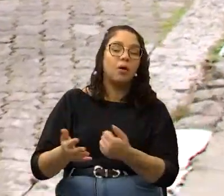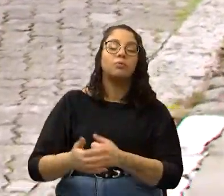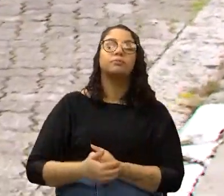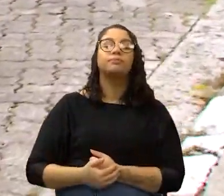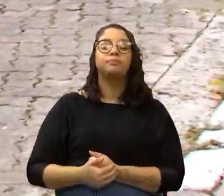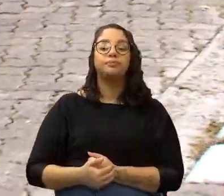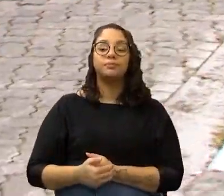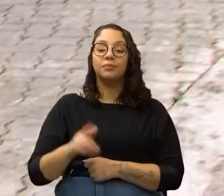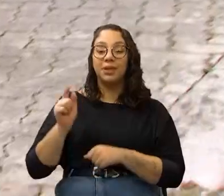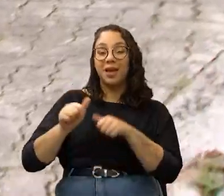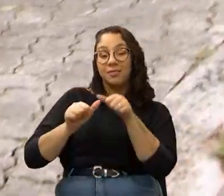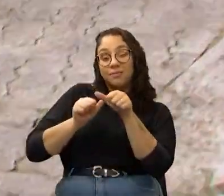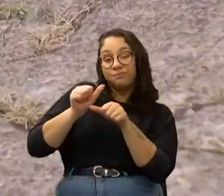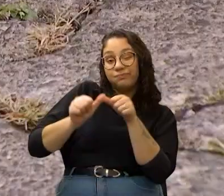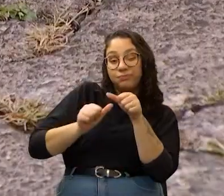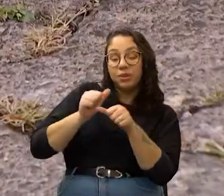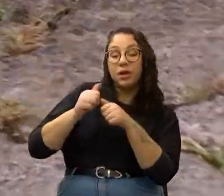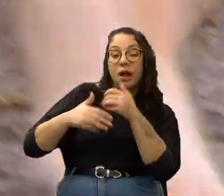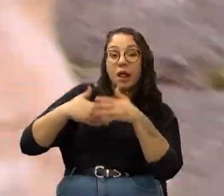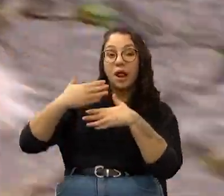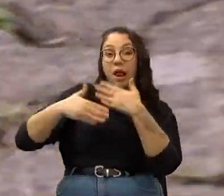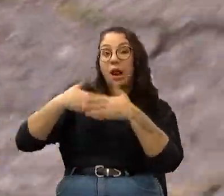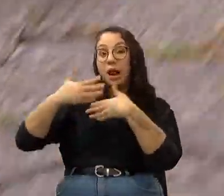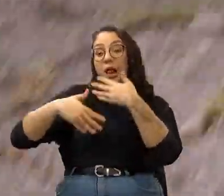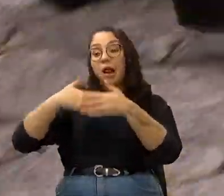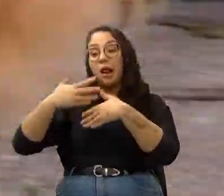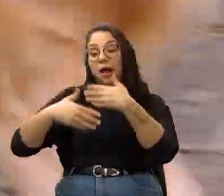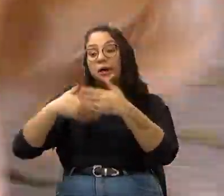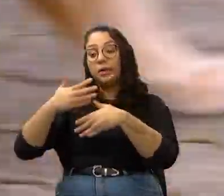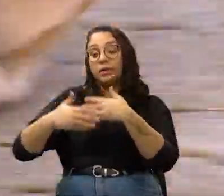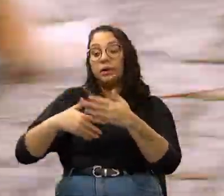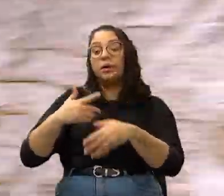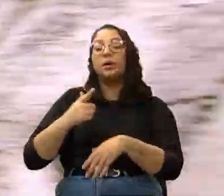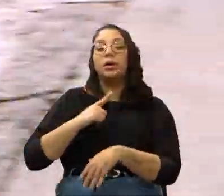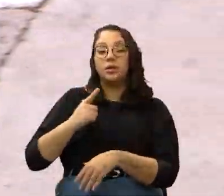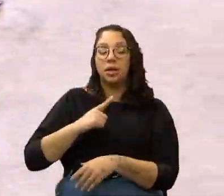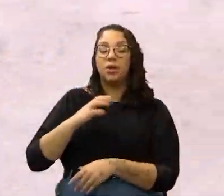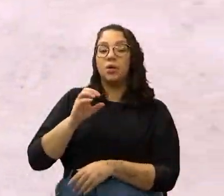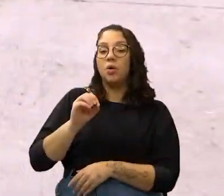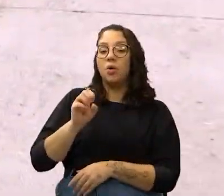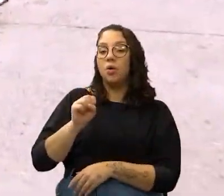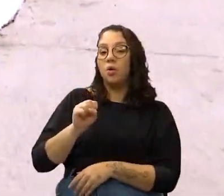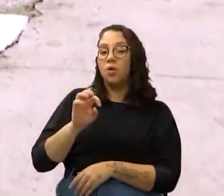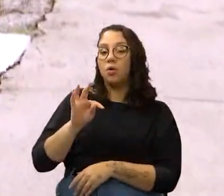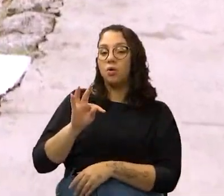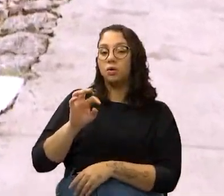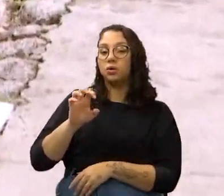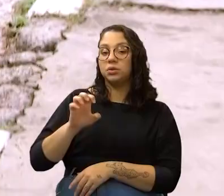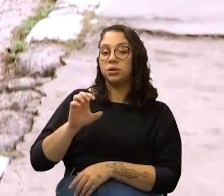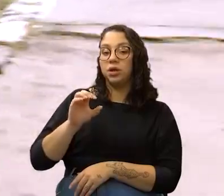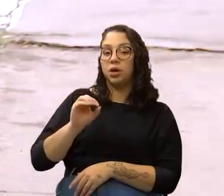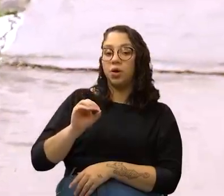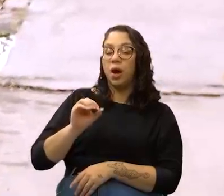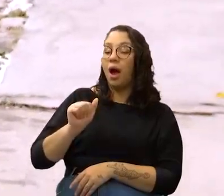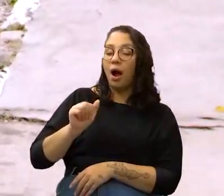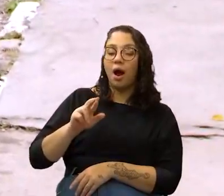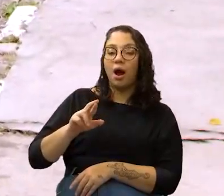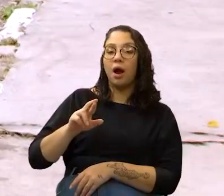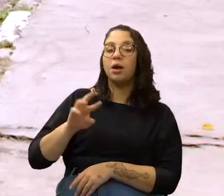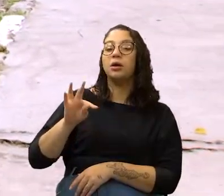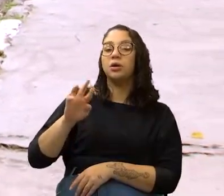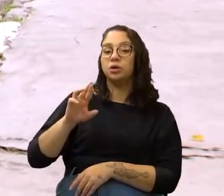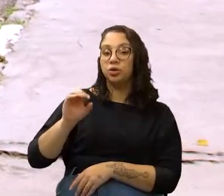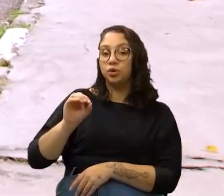Então, essa alteração ela vai evoluindo, causando uma osteoartrose e com